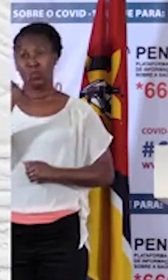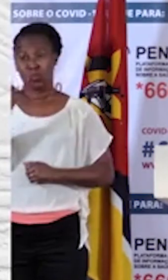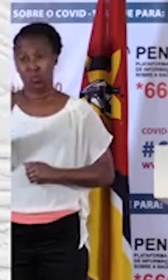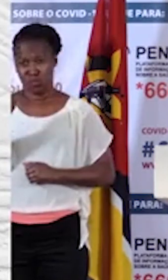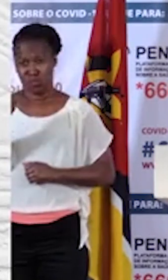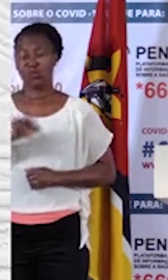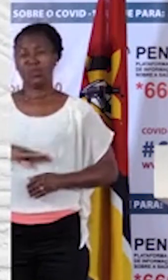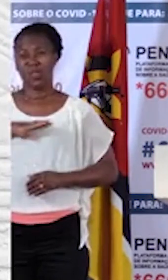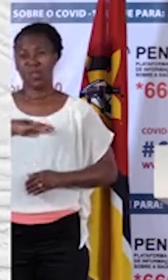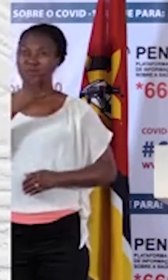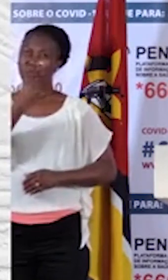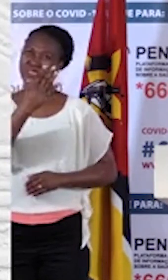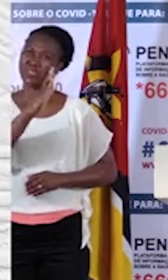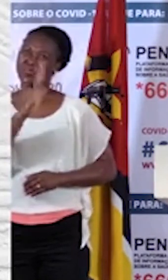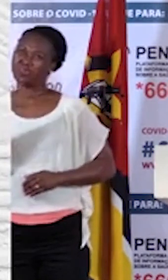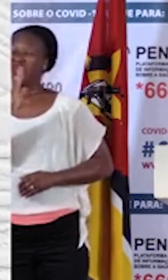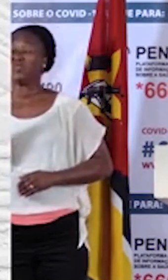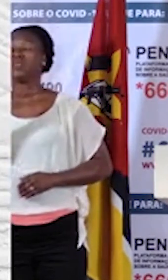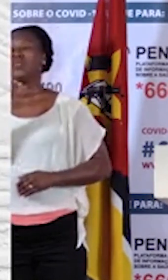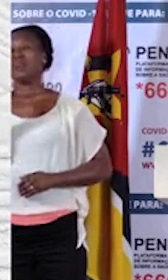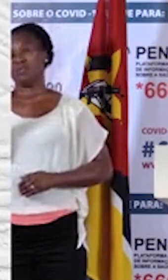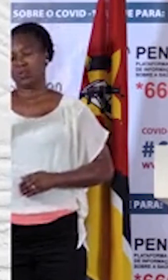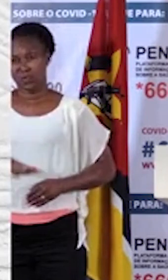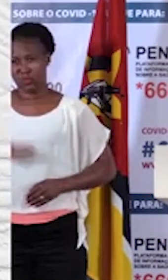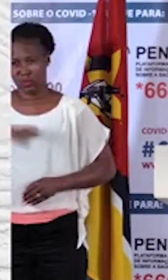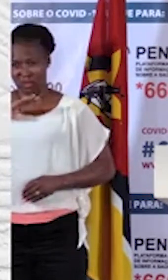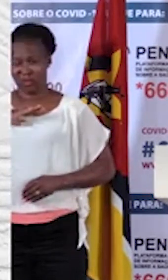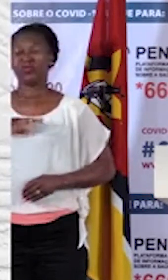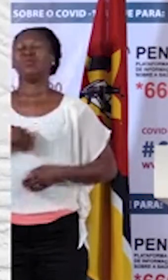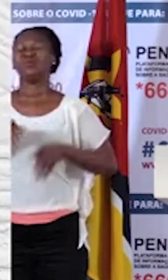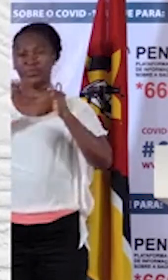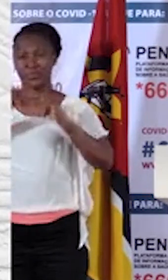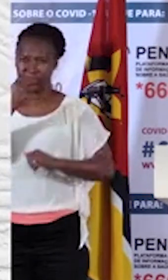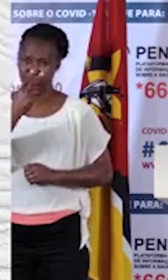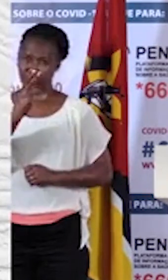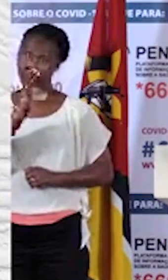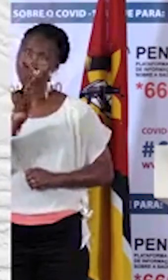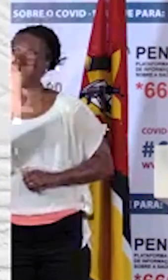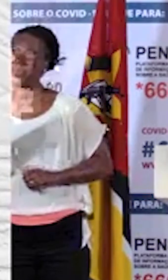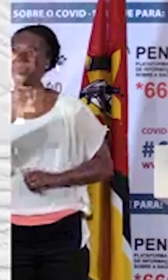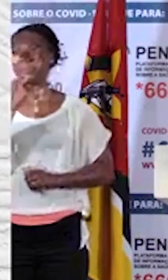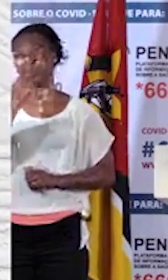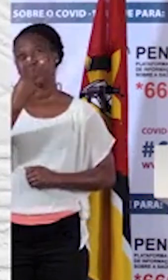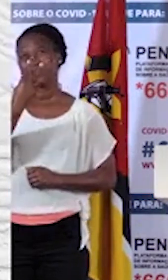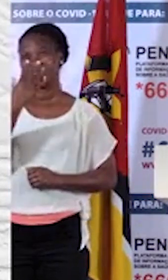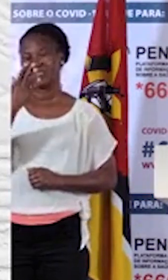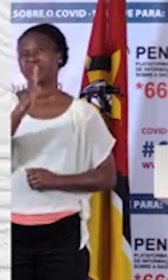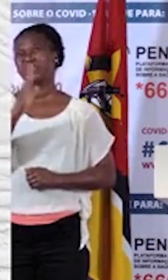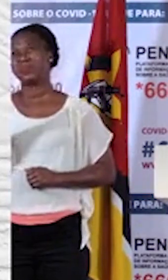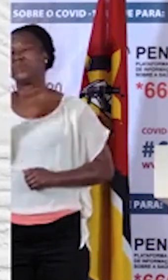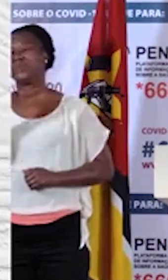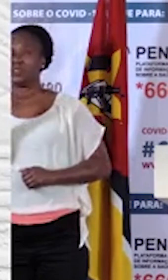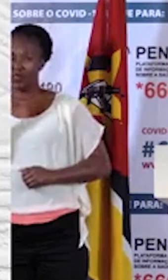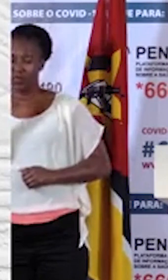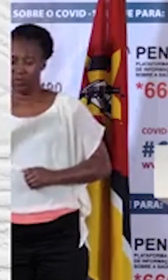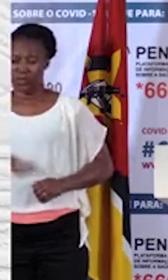24 anos. E 2 na faixa etária dos 25 e 34 anos e 1